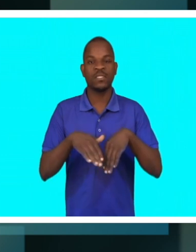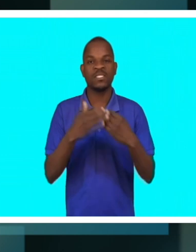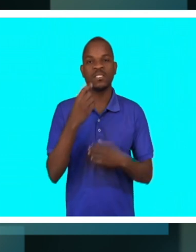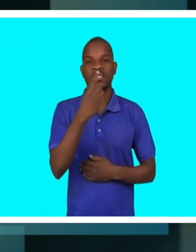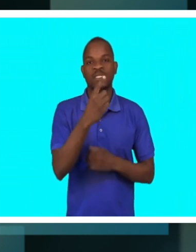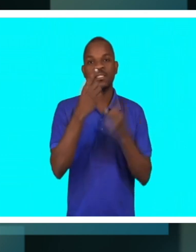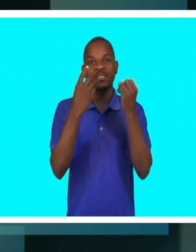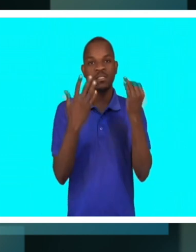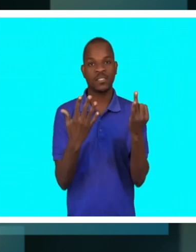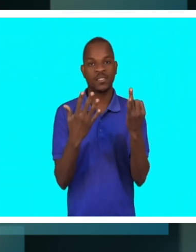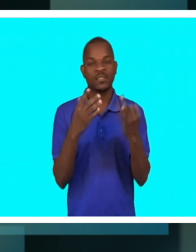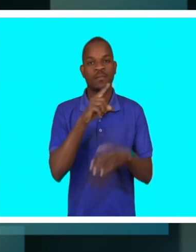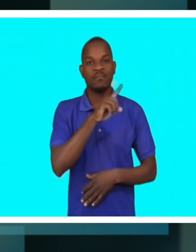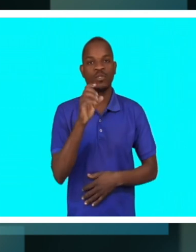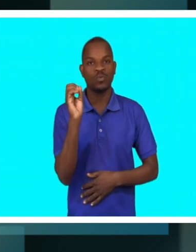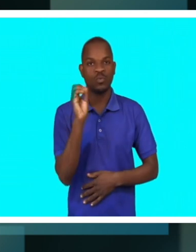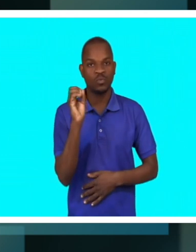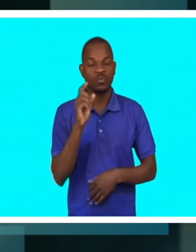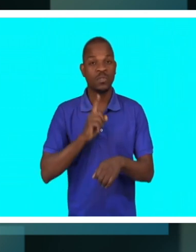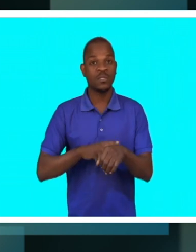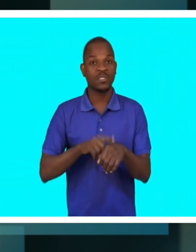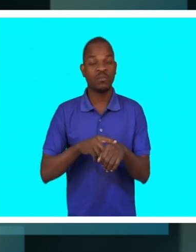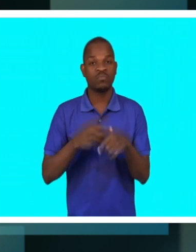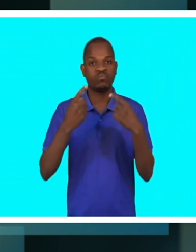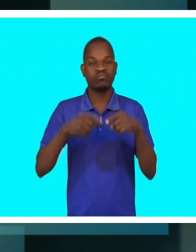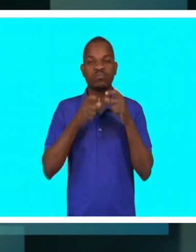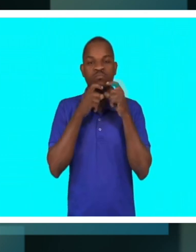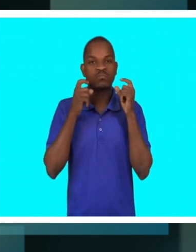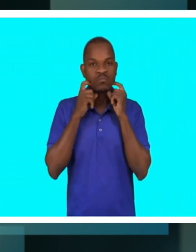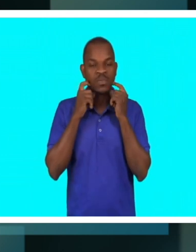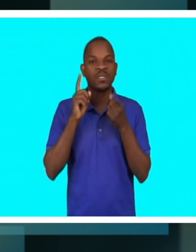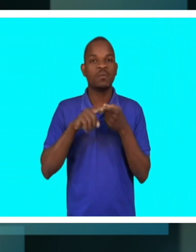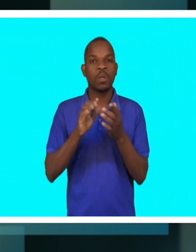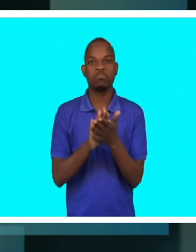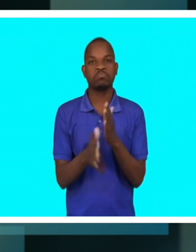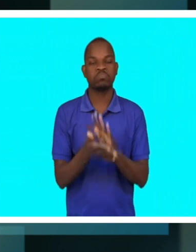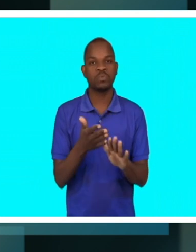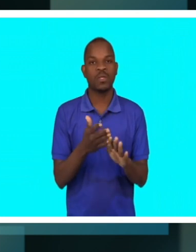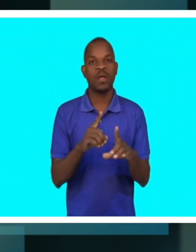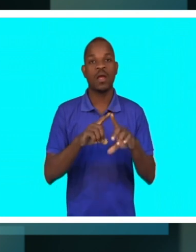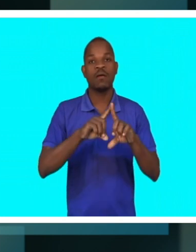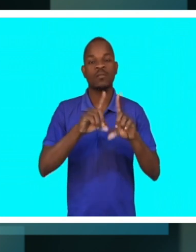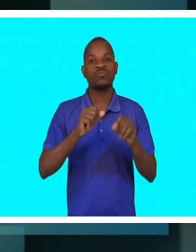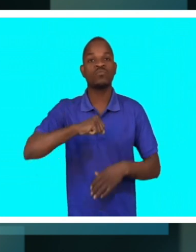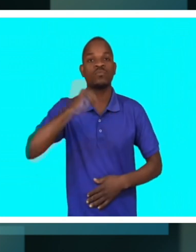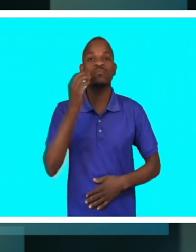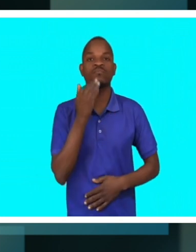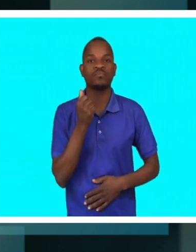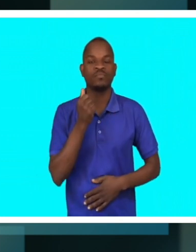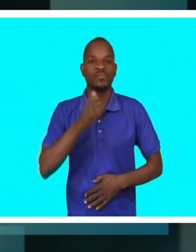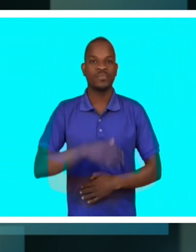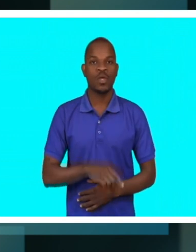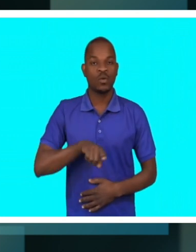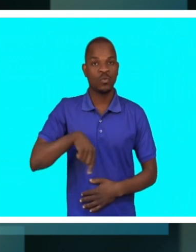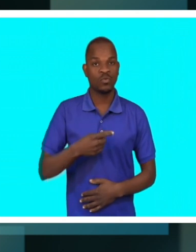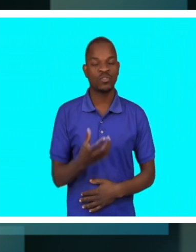ser 17 de outubro, período em que o Moçambal e a Taça de Moçambique ainda não terão vencedores.